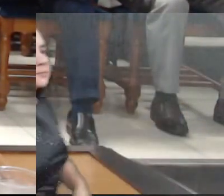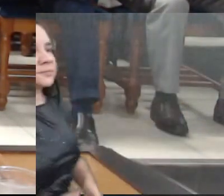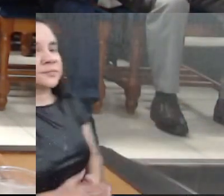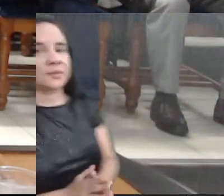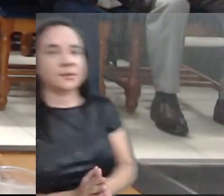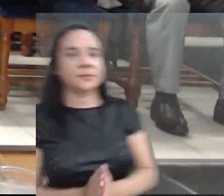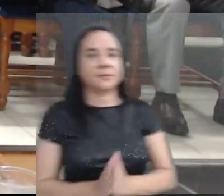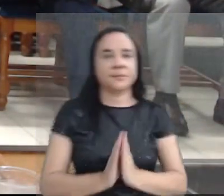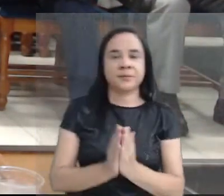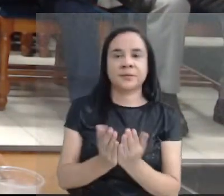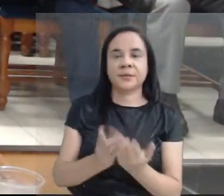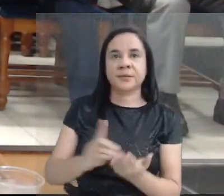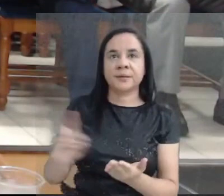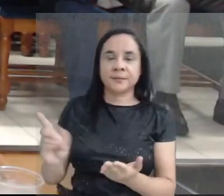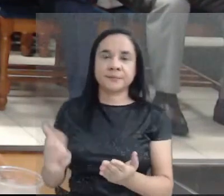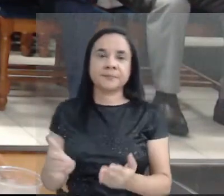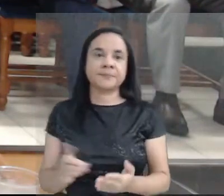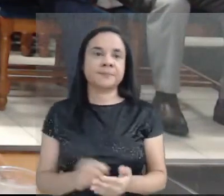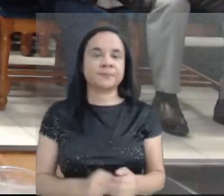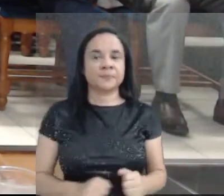ler.